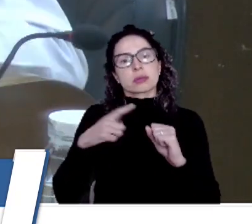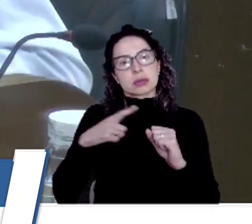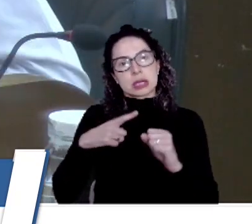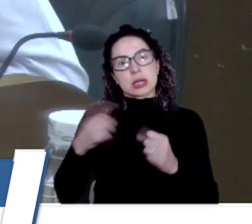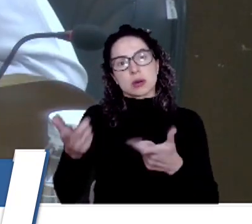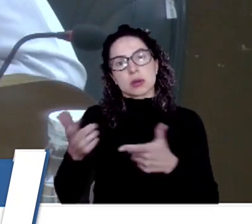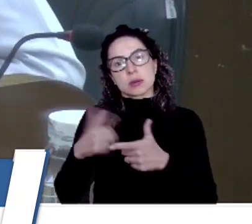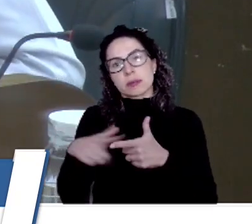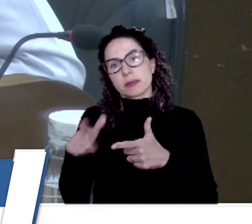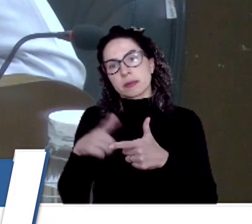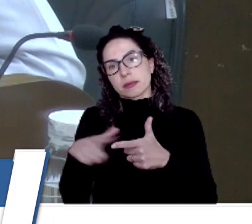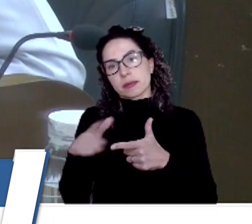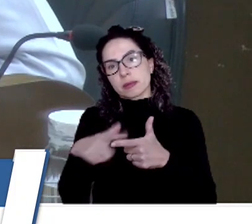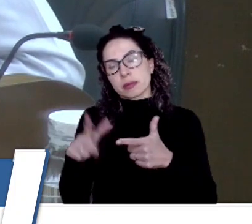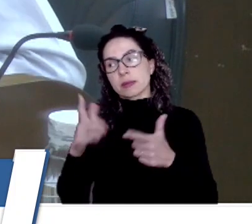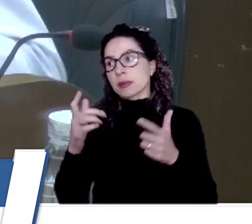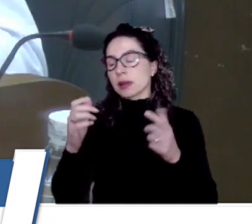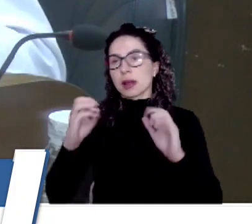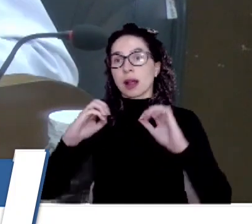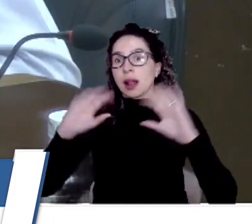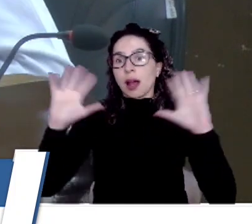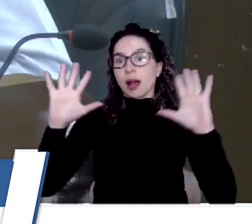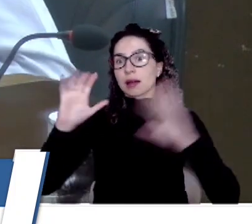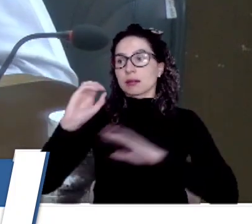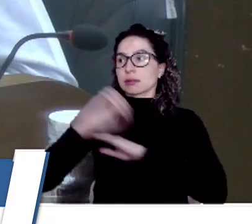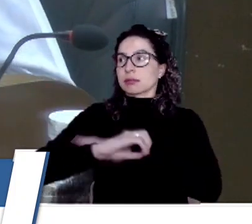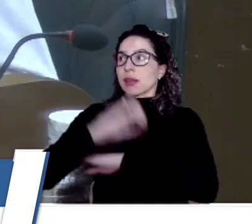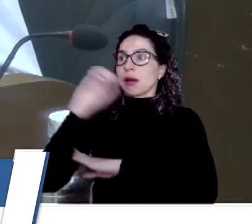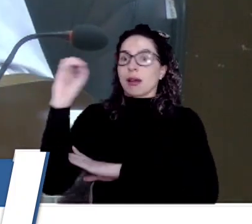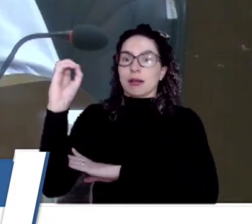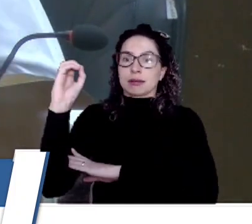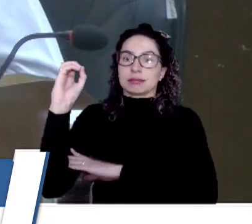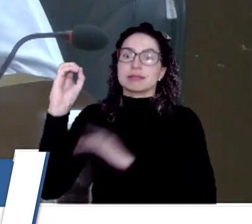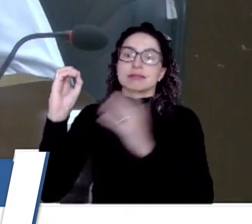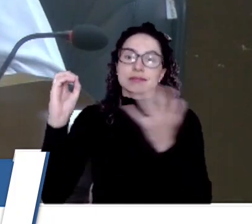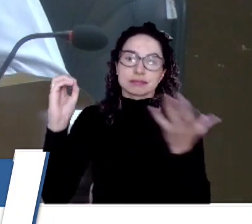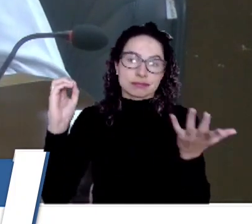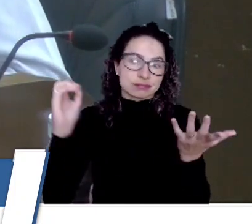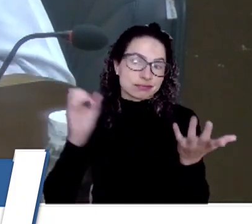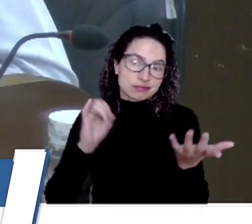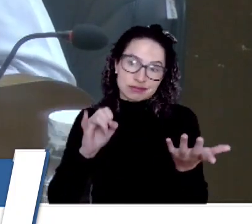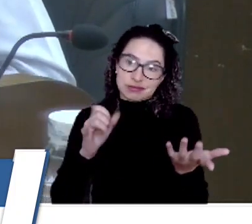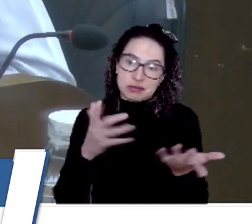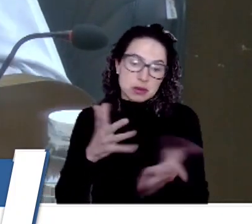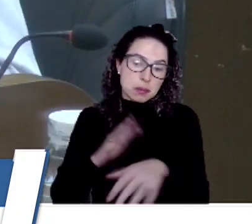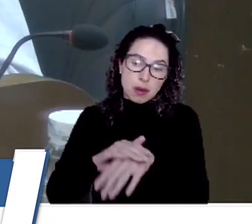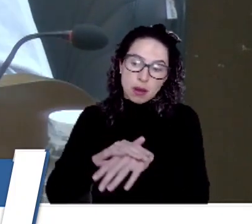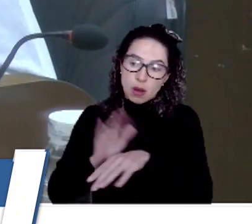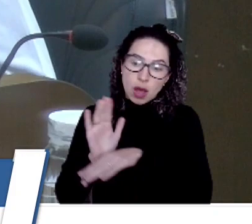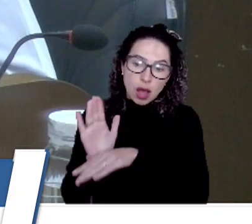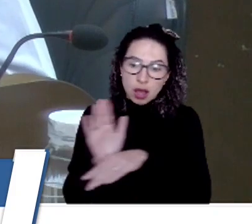hoje à luz do dia, mas quando você também não faz a tua parte, você